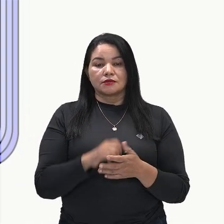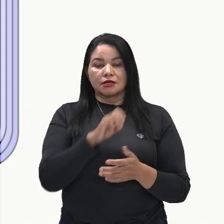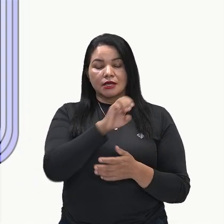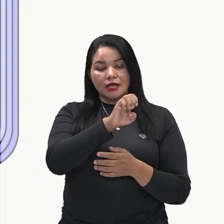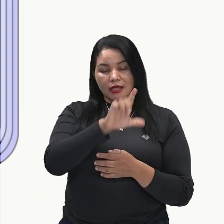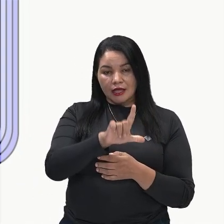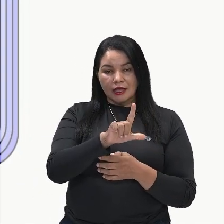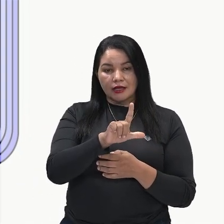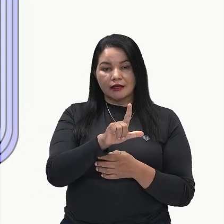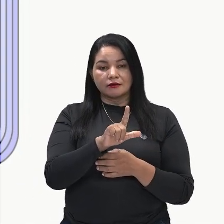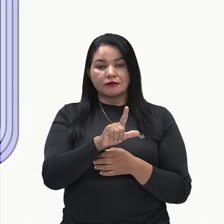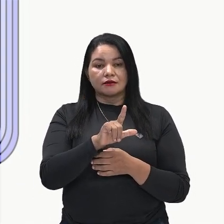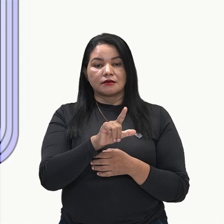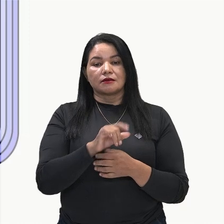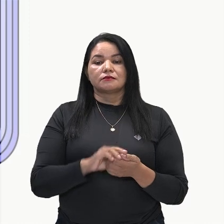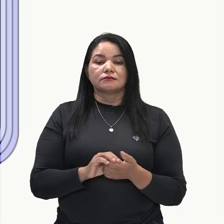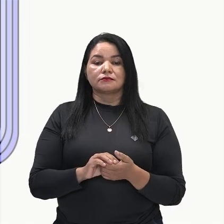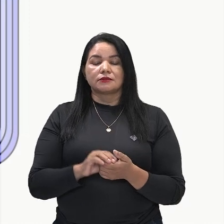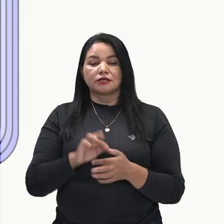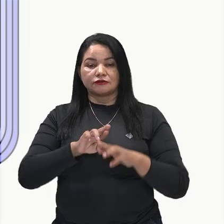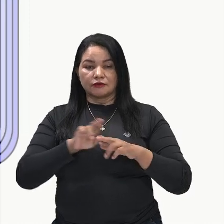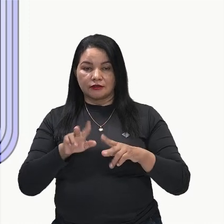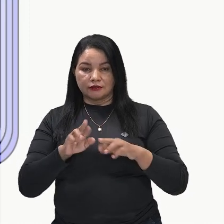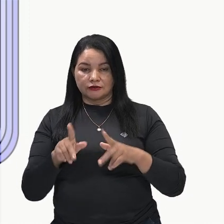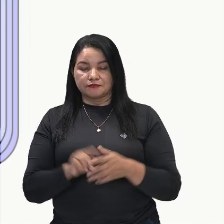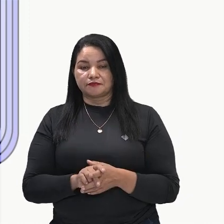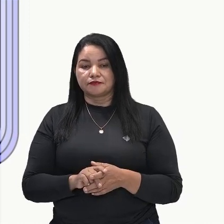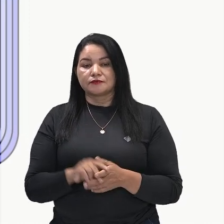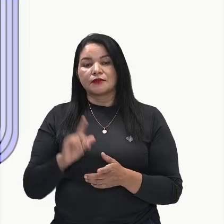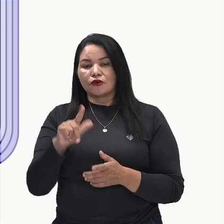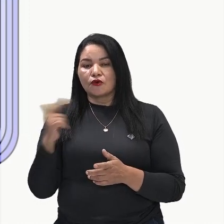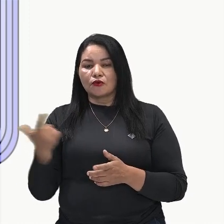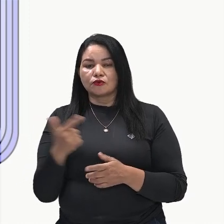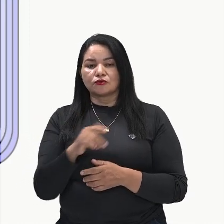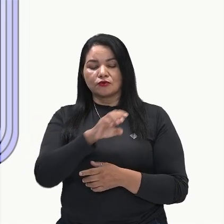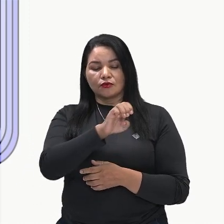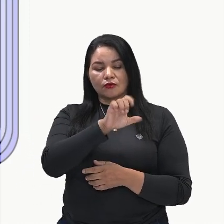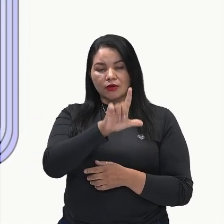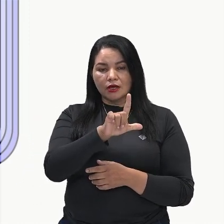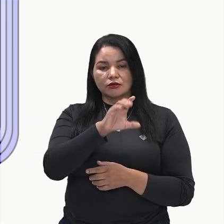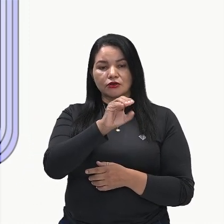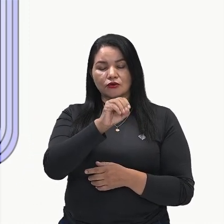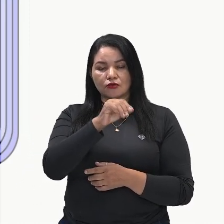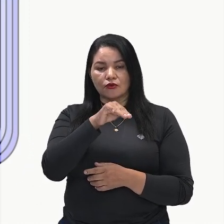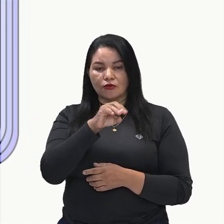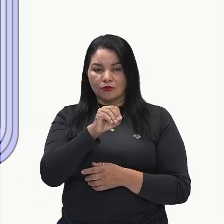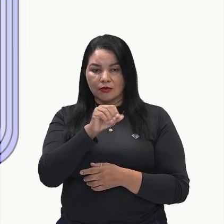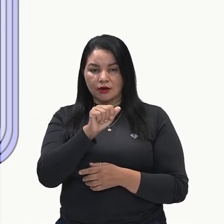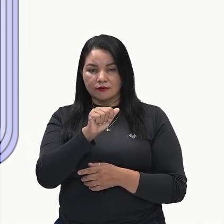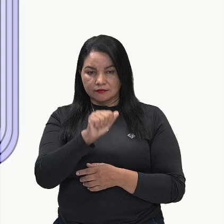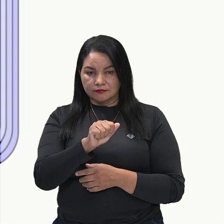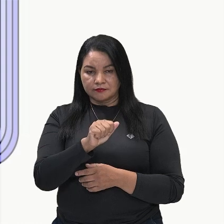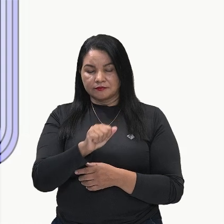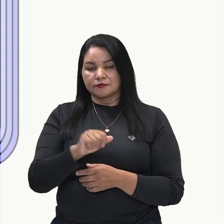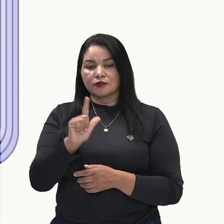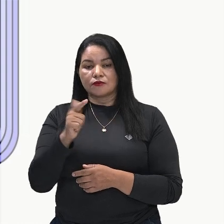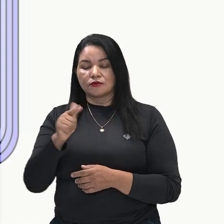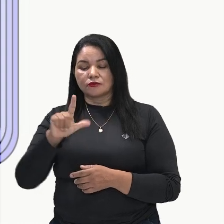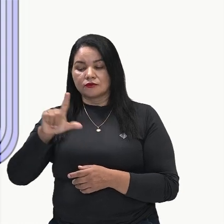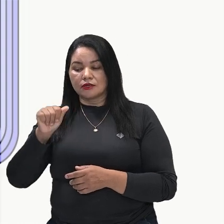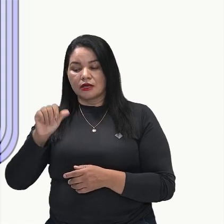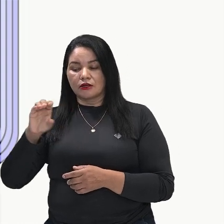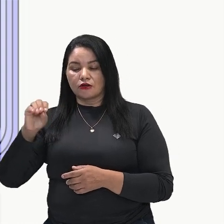cidade, da capital. Ele como la coma. No, né, masculino, ele paciente todavia